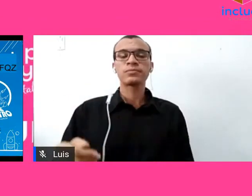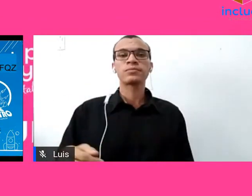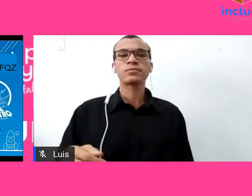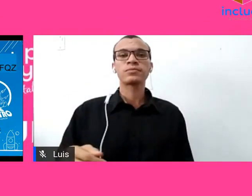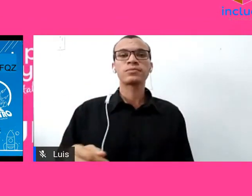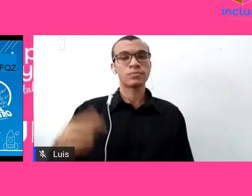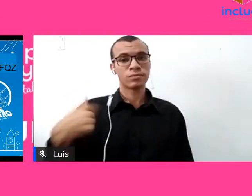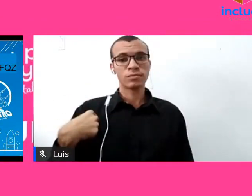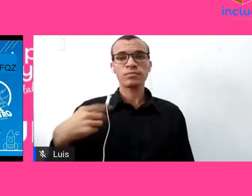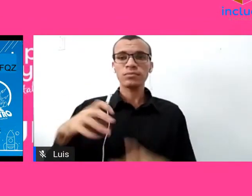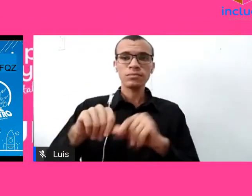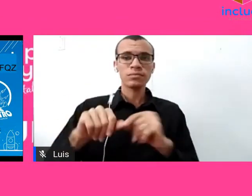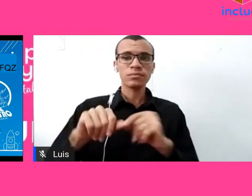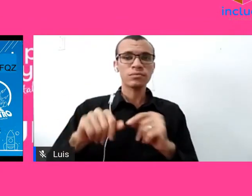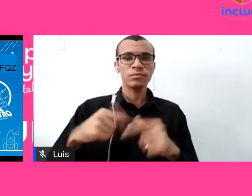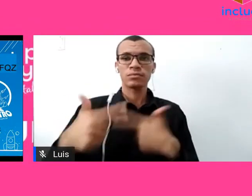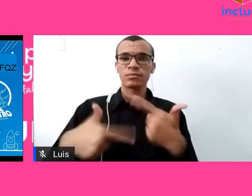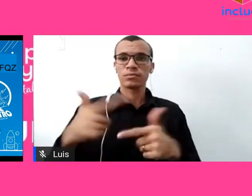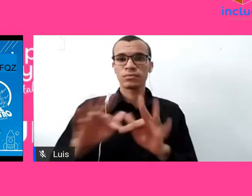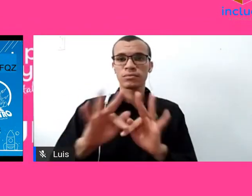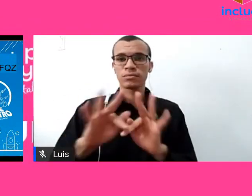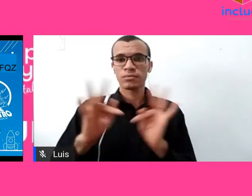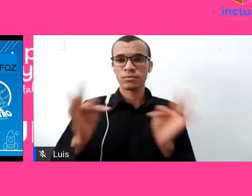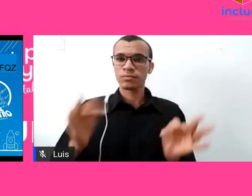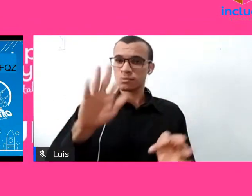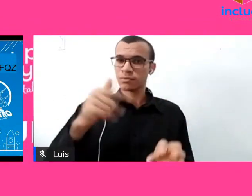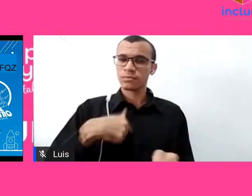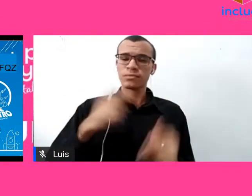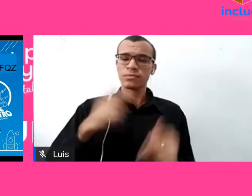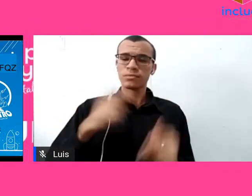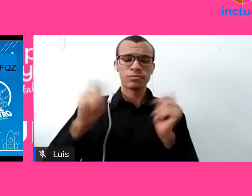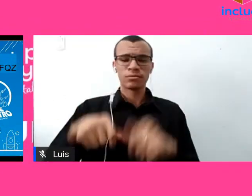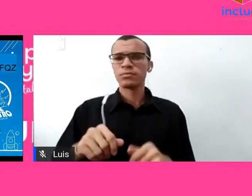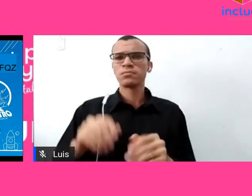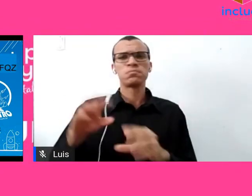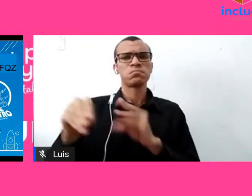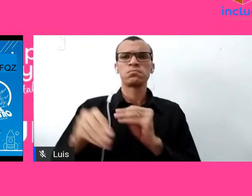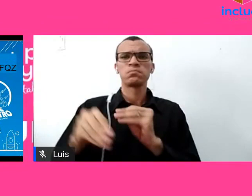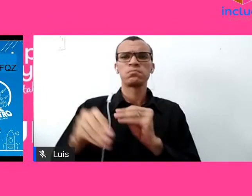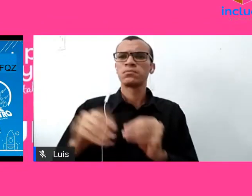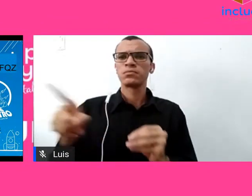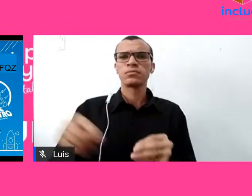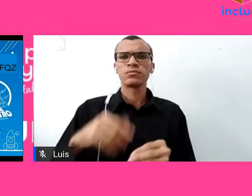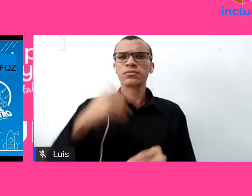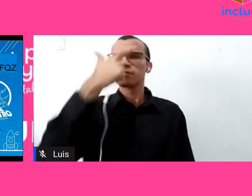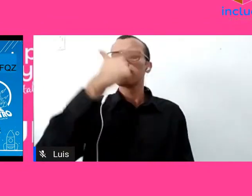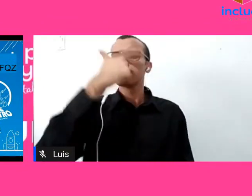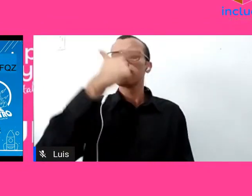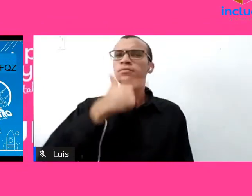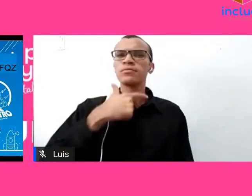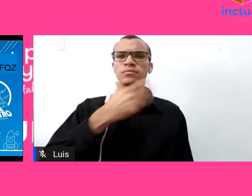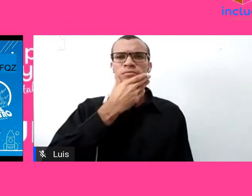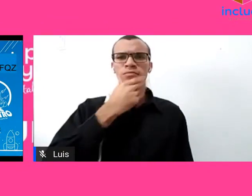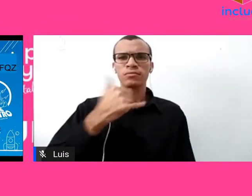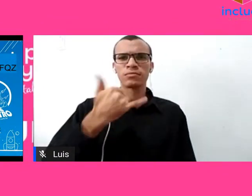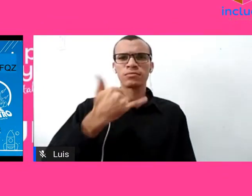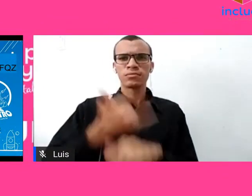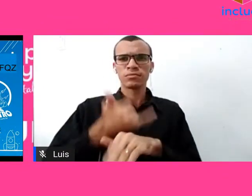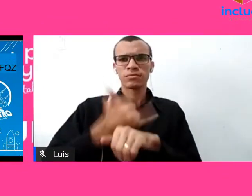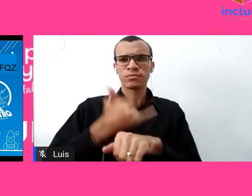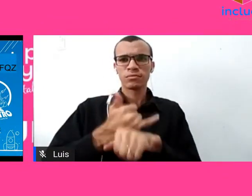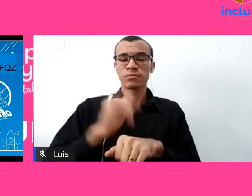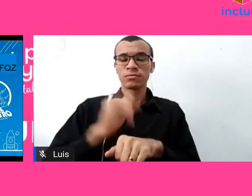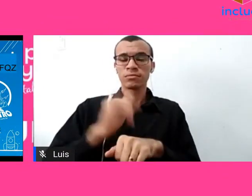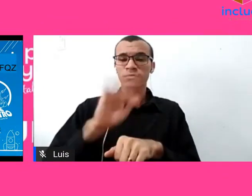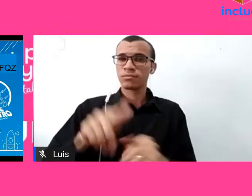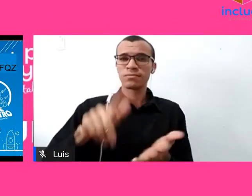projeto simples, mas eu poderia ter pego o próprio rosto do Homem de Ferro. Só que aí a quantidade de